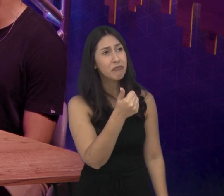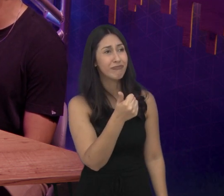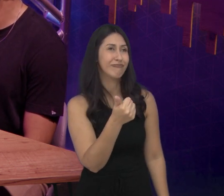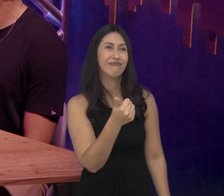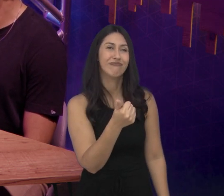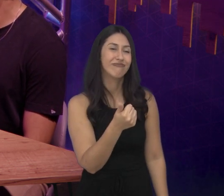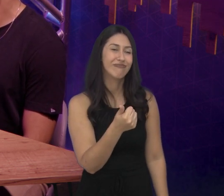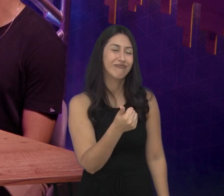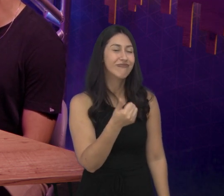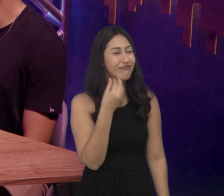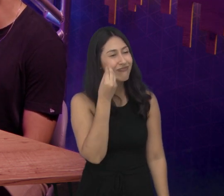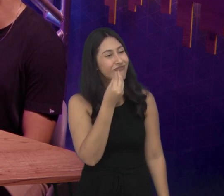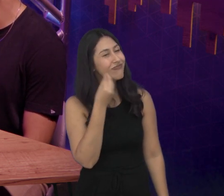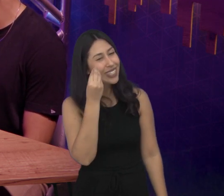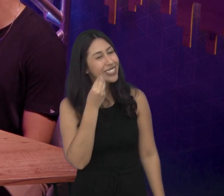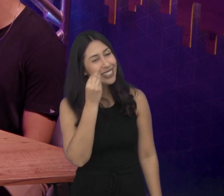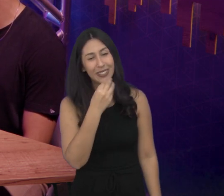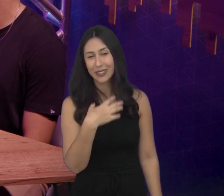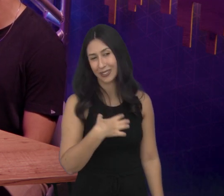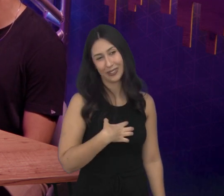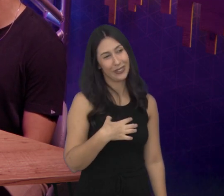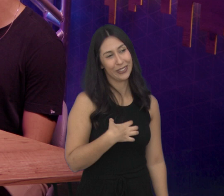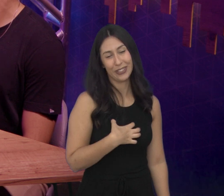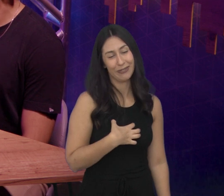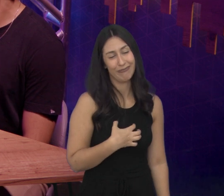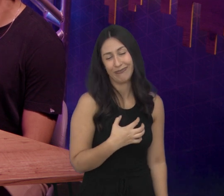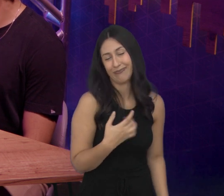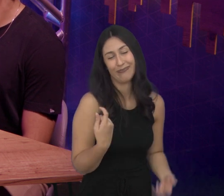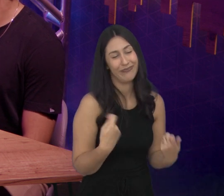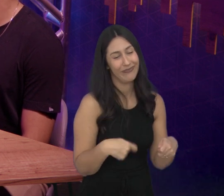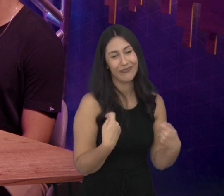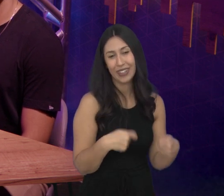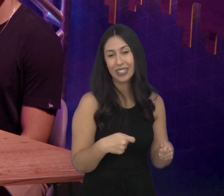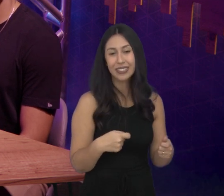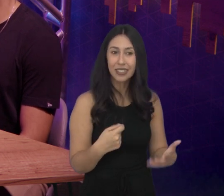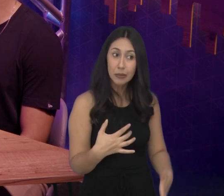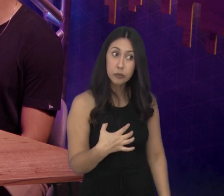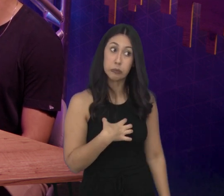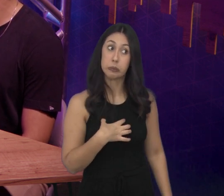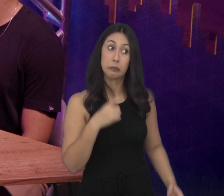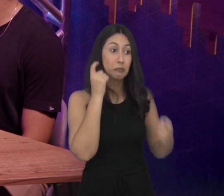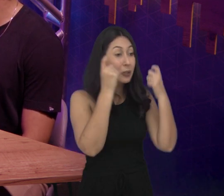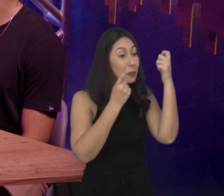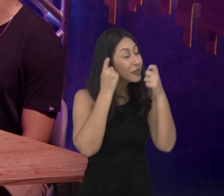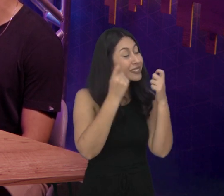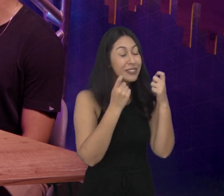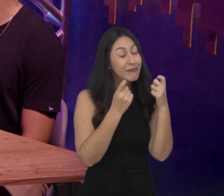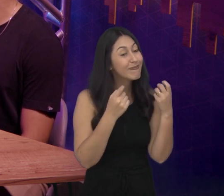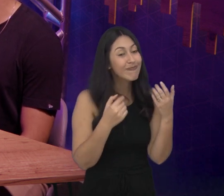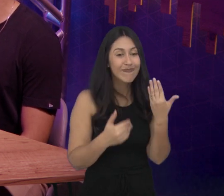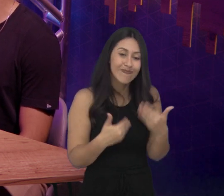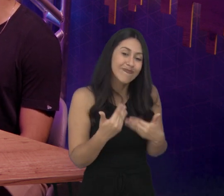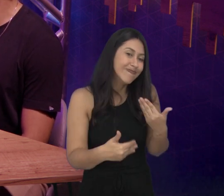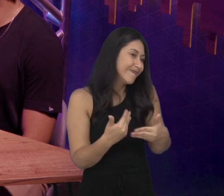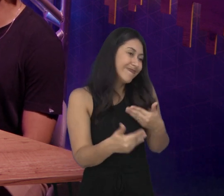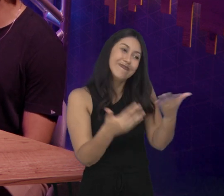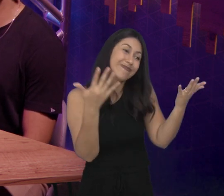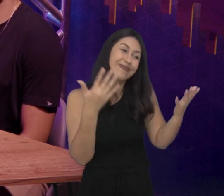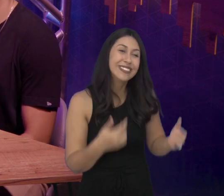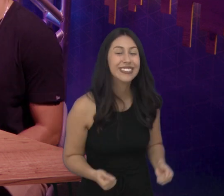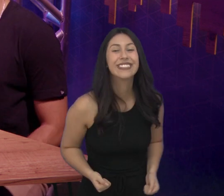tô vivenciando ela do jeito que tem que ser vivenciada, né? Tô sentindo a crise e